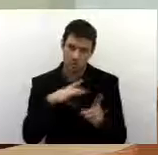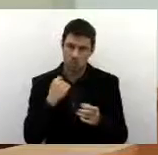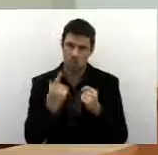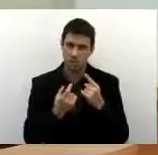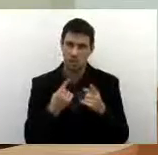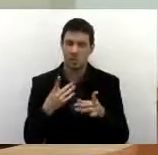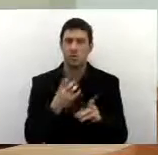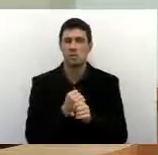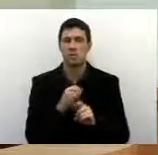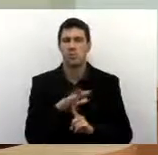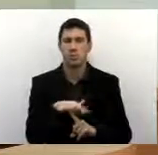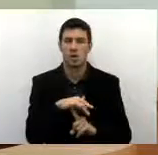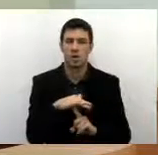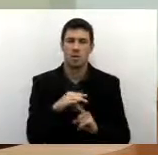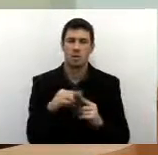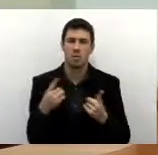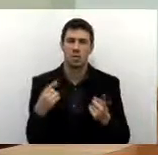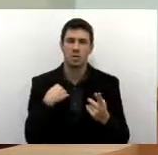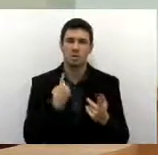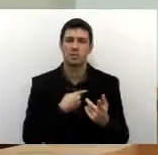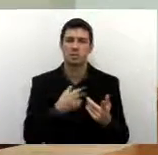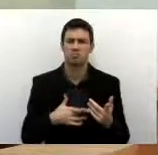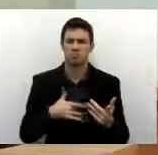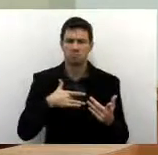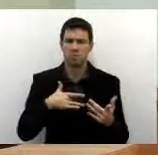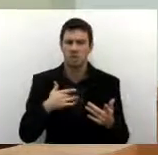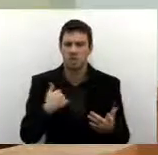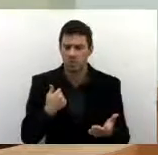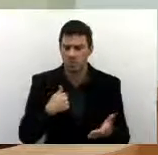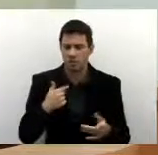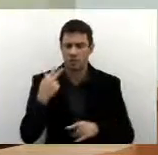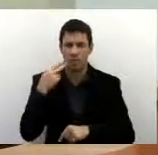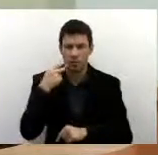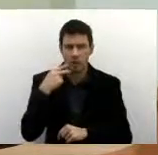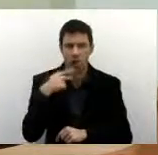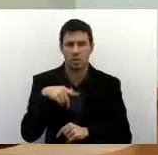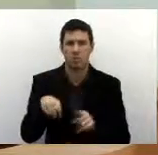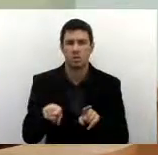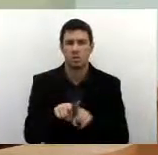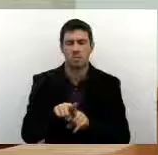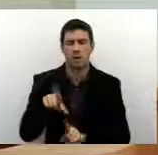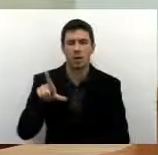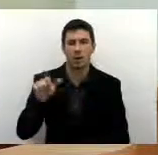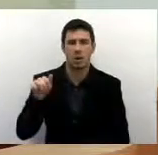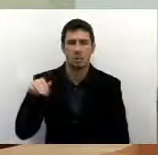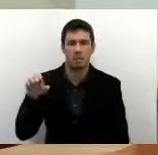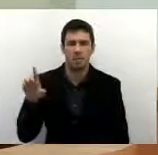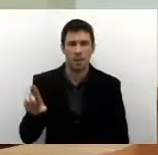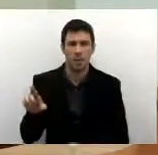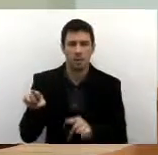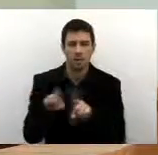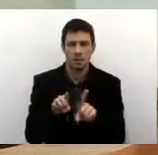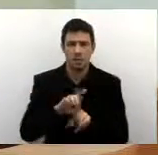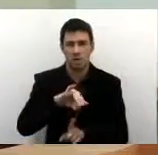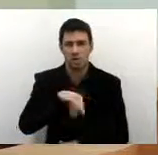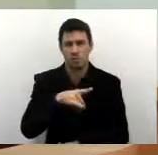selo ambiental. E, para nossa surpresa, eu, o vereador Lamé e o vereador João